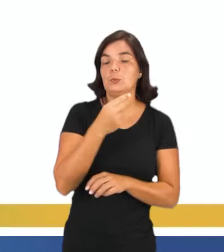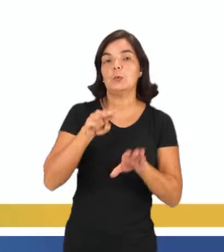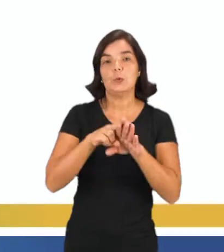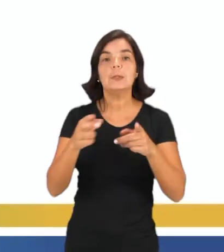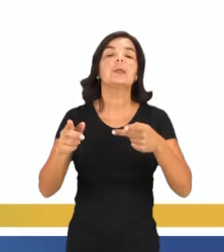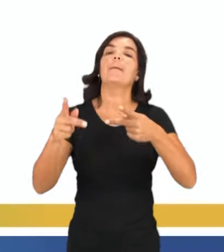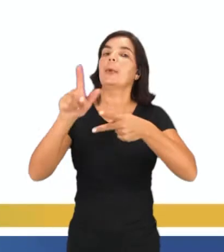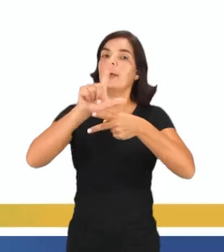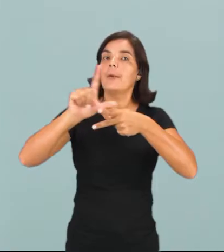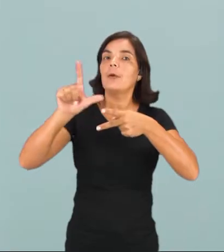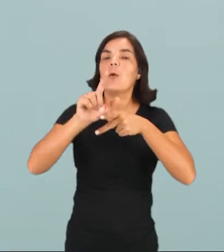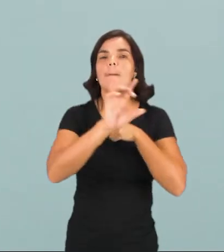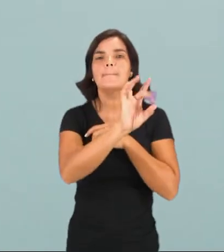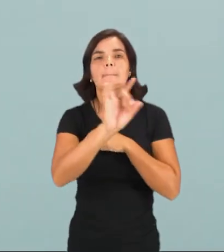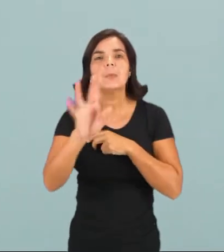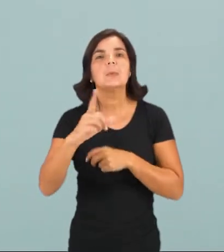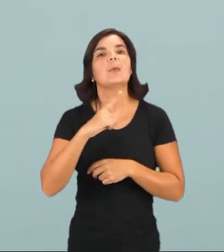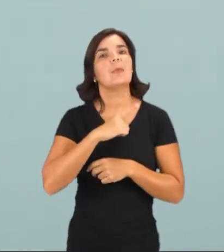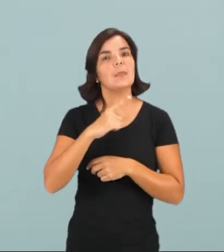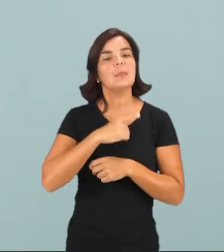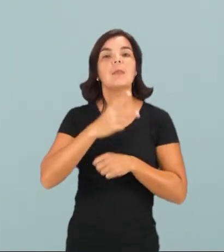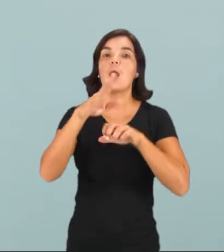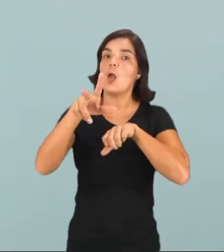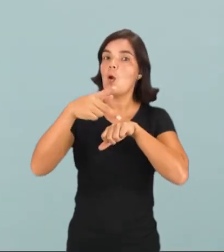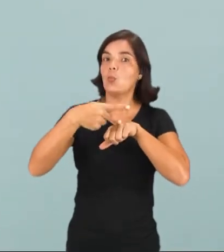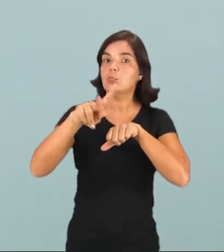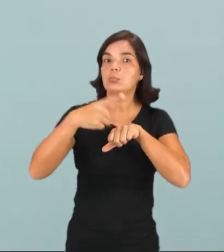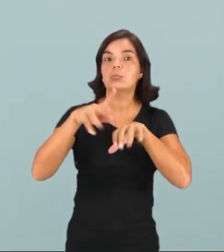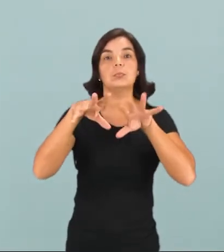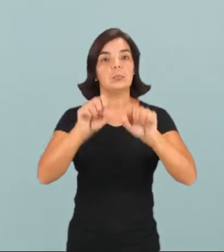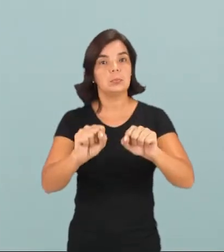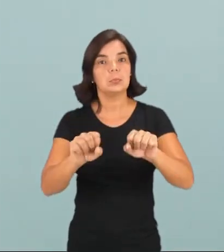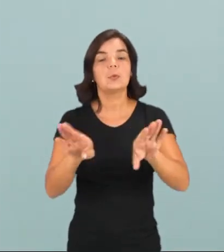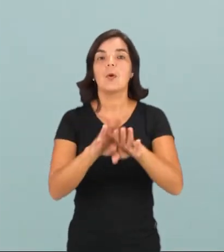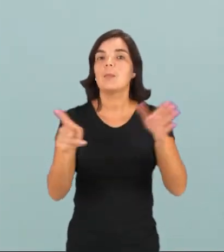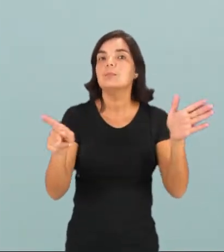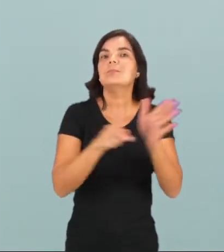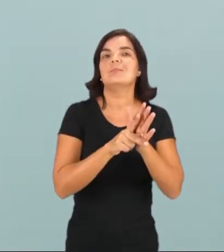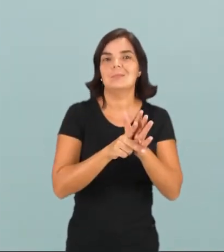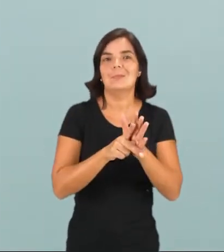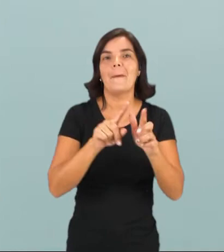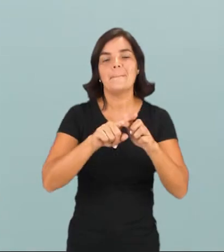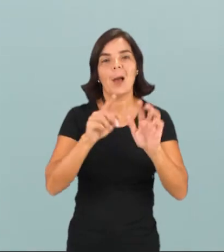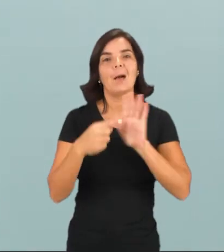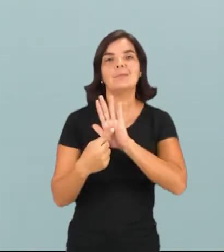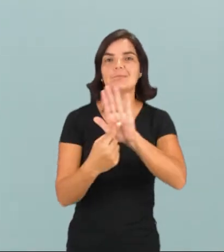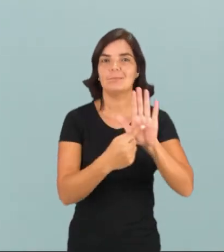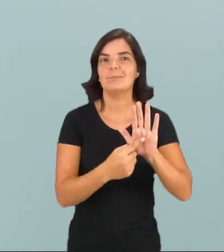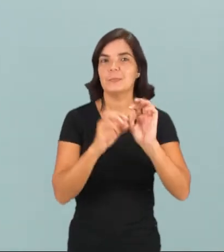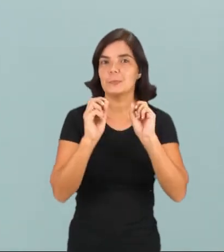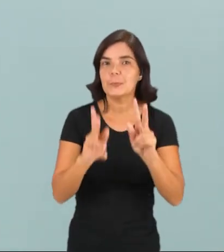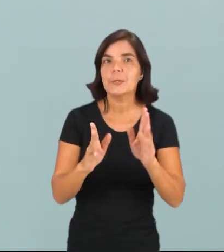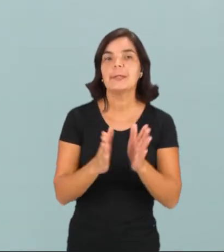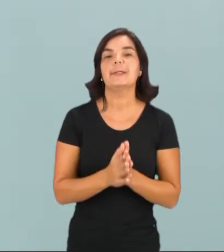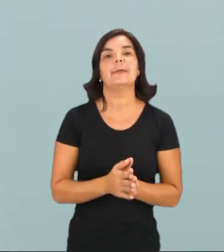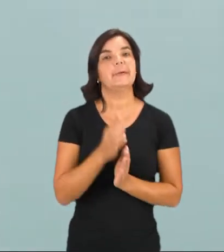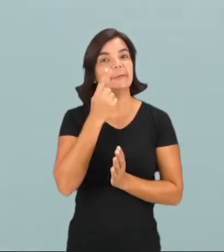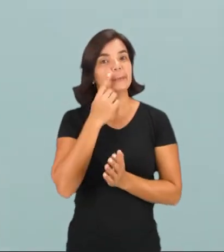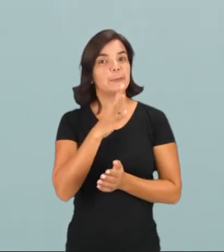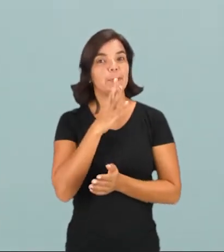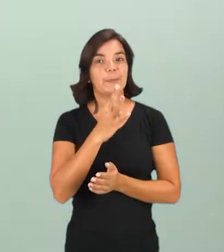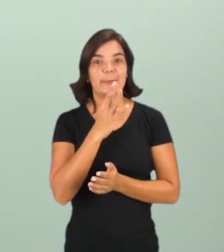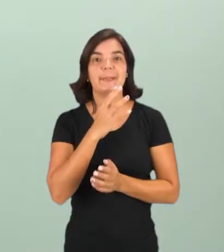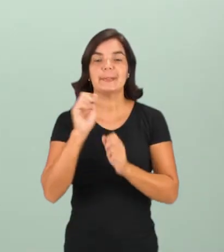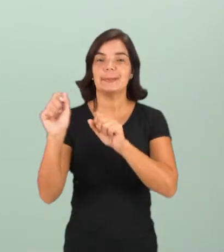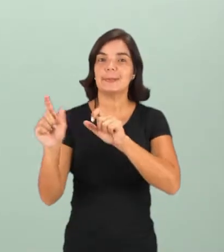Para cada uma dessas pessoas, eu também vou ter um pronome possessivo específico para designá-las, ok? Então, vamos conhecer